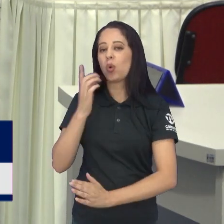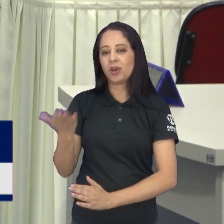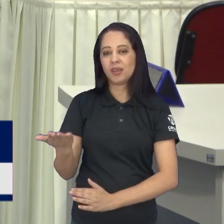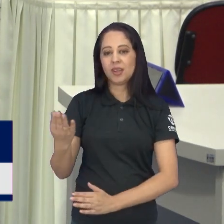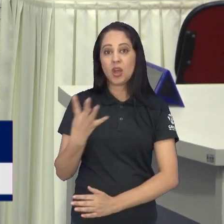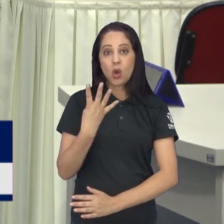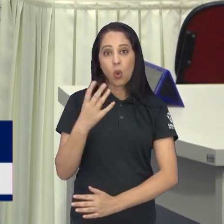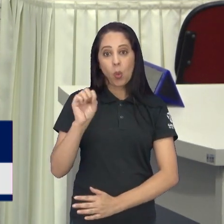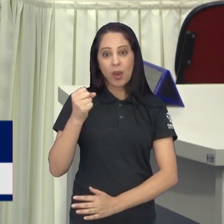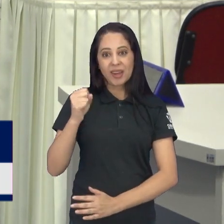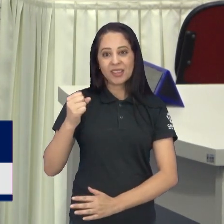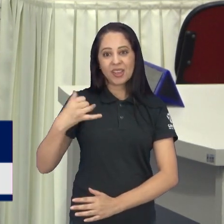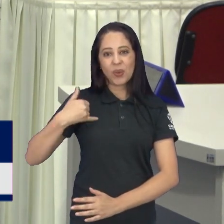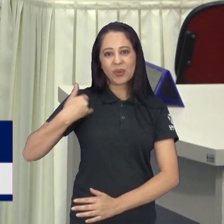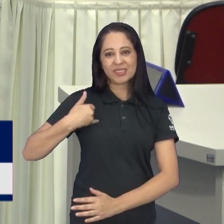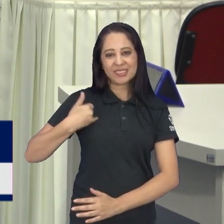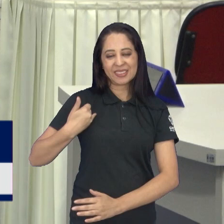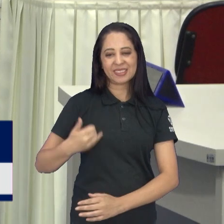48 anos, né?